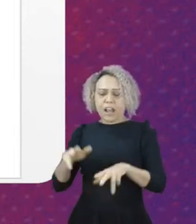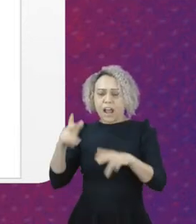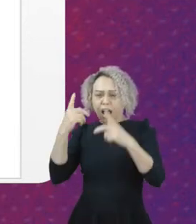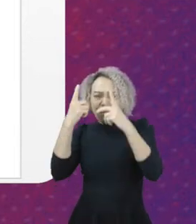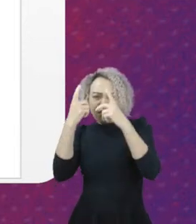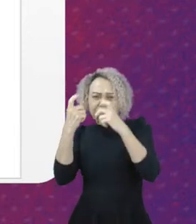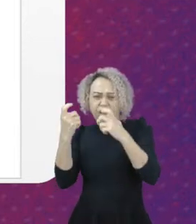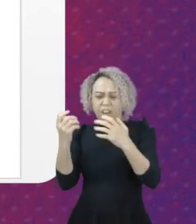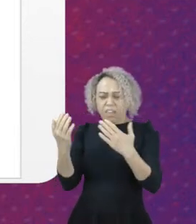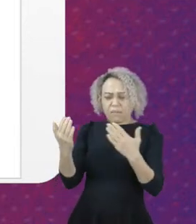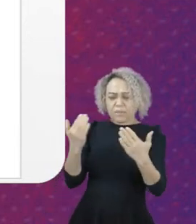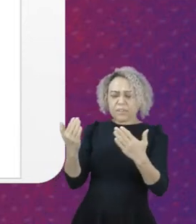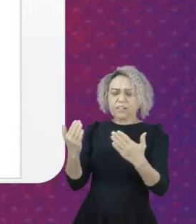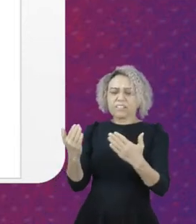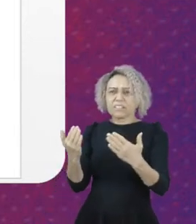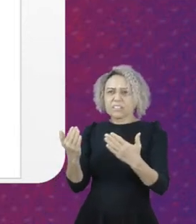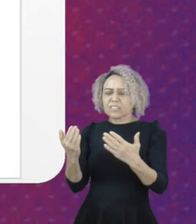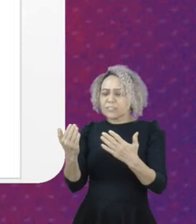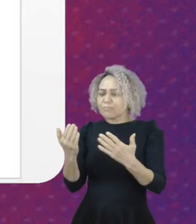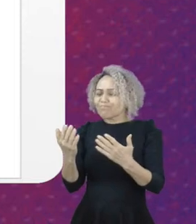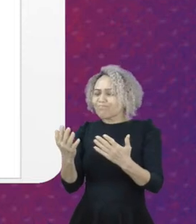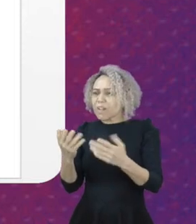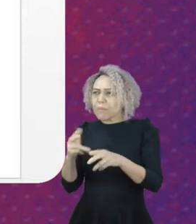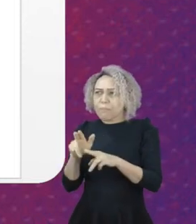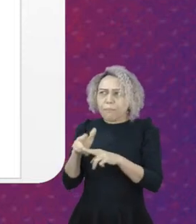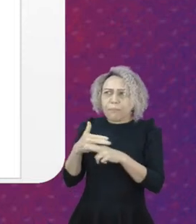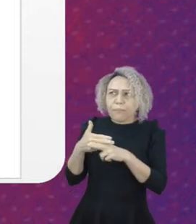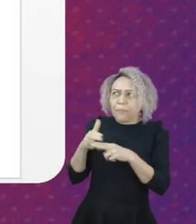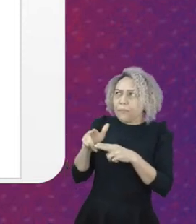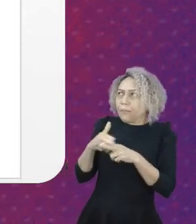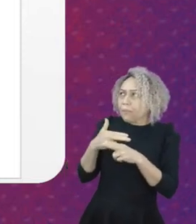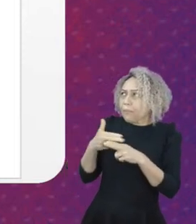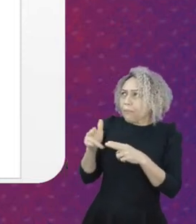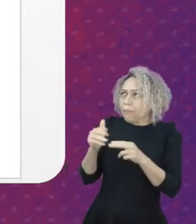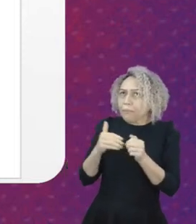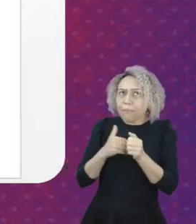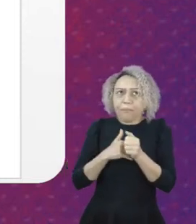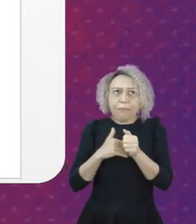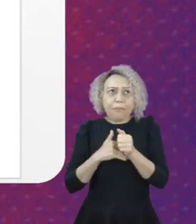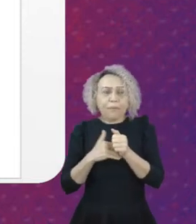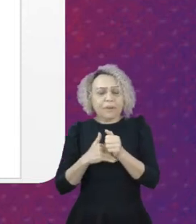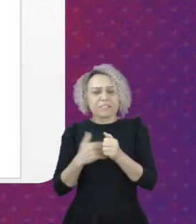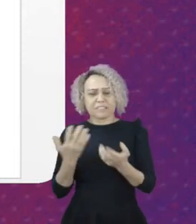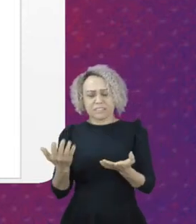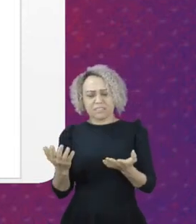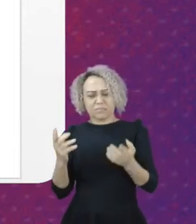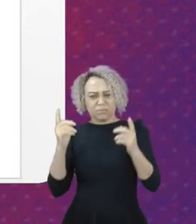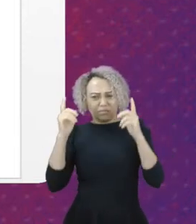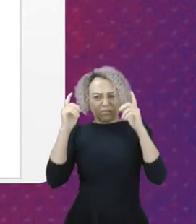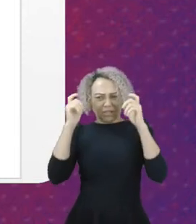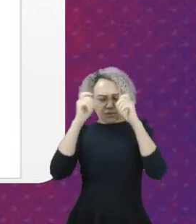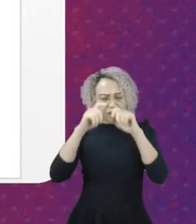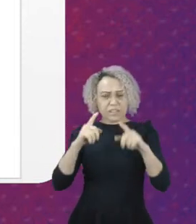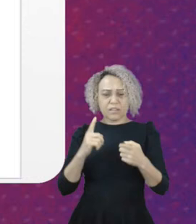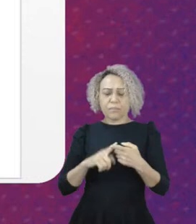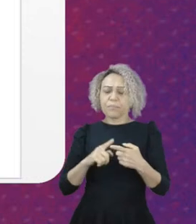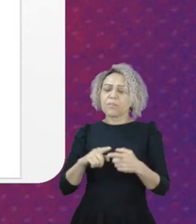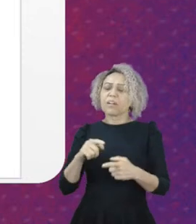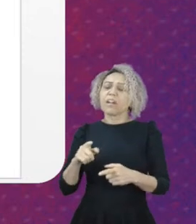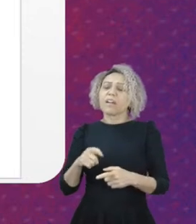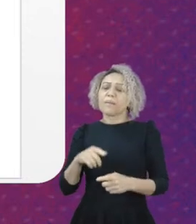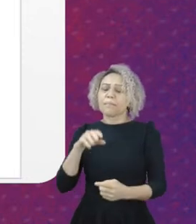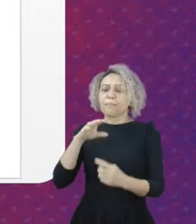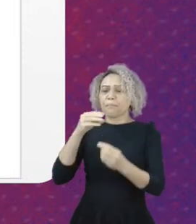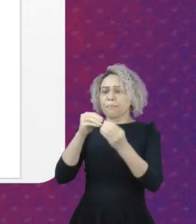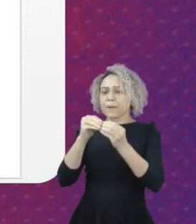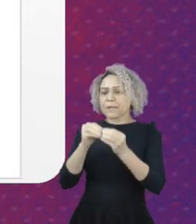invisibilizada, né, e ela é todo o dano, né, que causado à sua autoestima, à sua identidade, ao desenvolvimento da